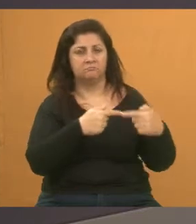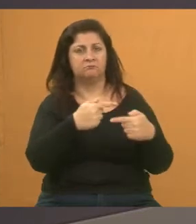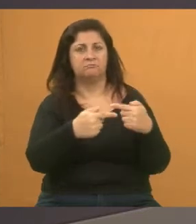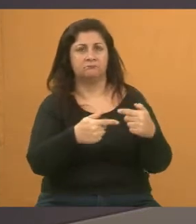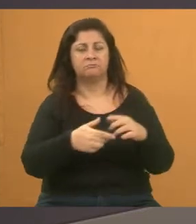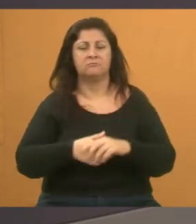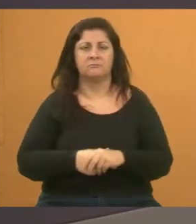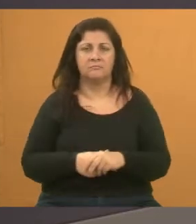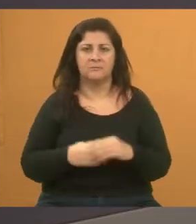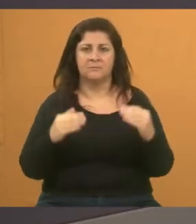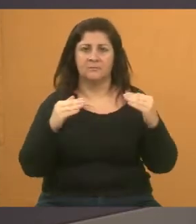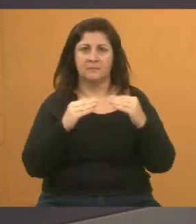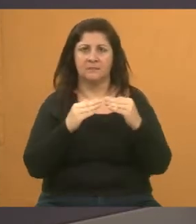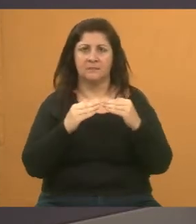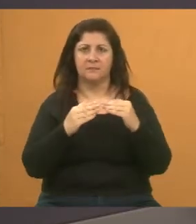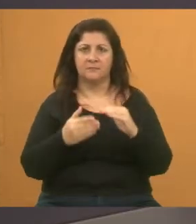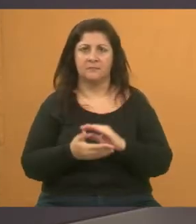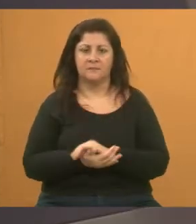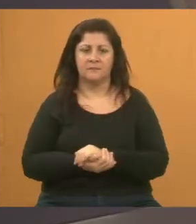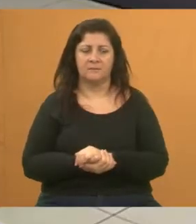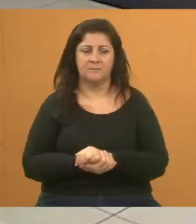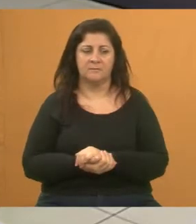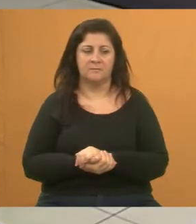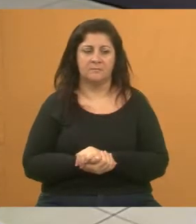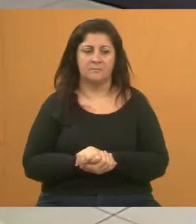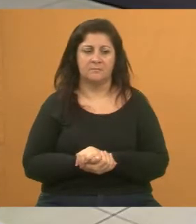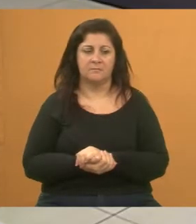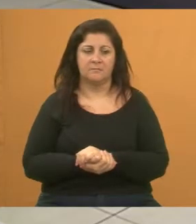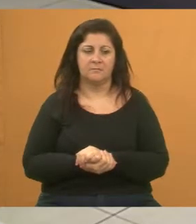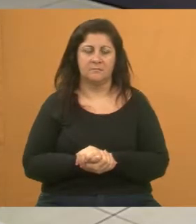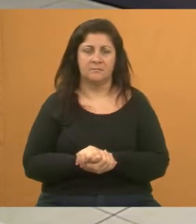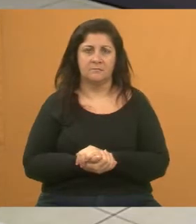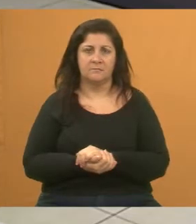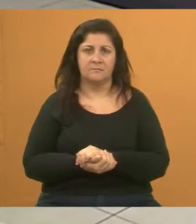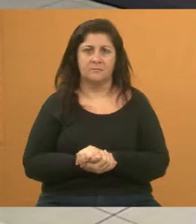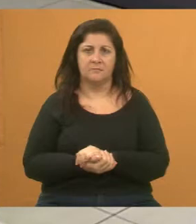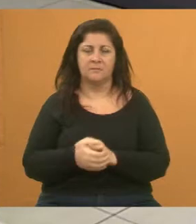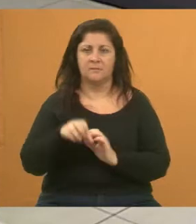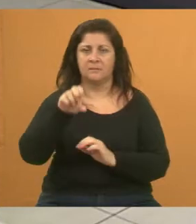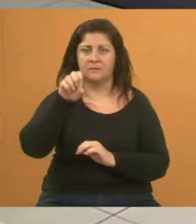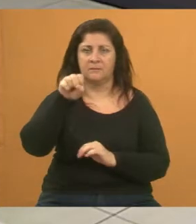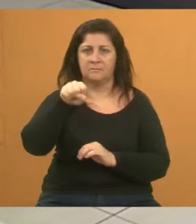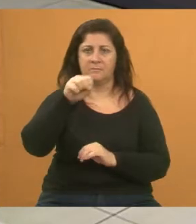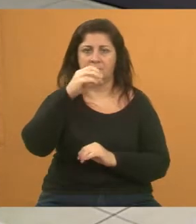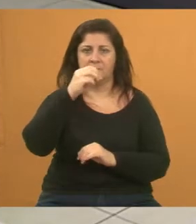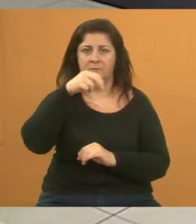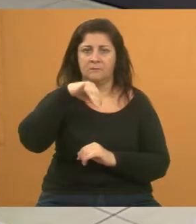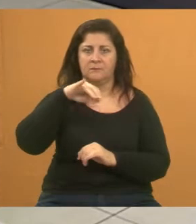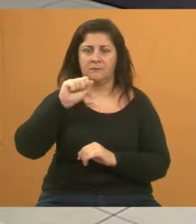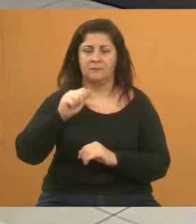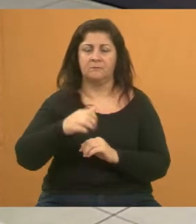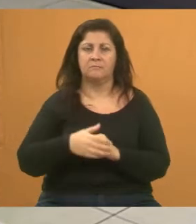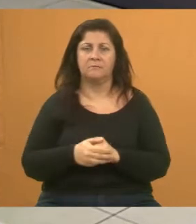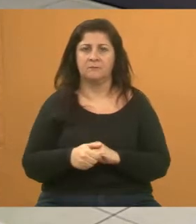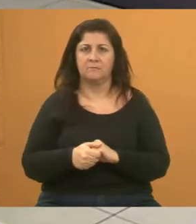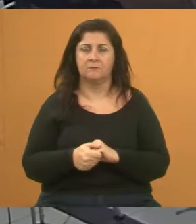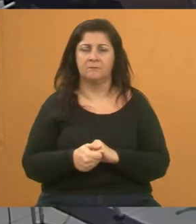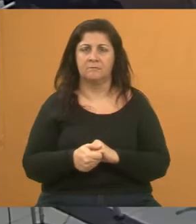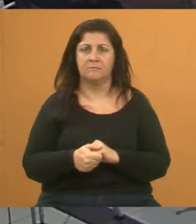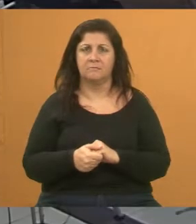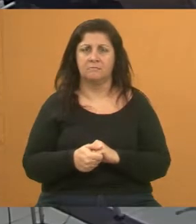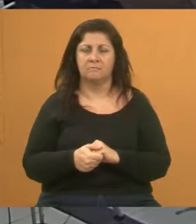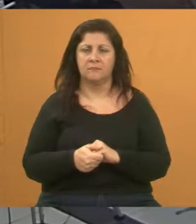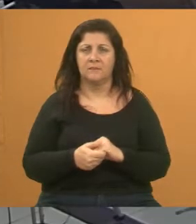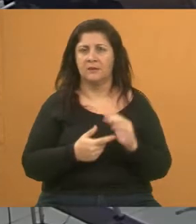nossa cidade. Meu voto será favorável. Como vota a vereadora Sônia Patas da Amizade? Só complementando a